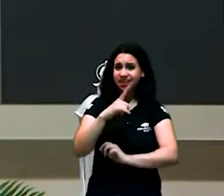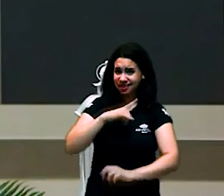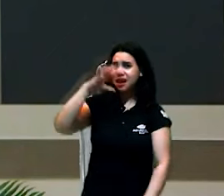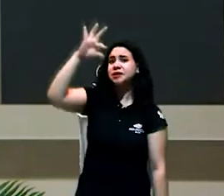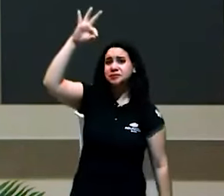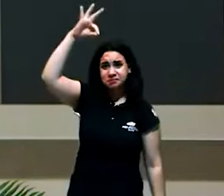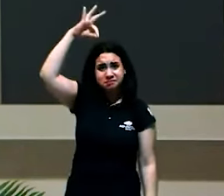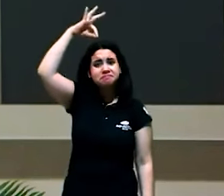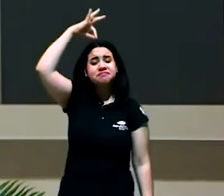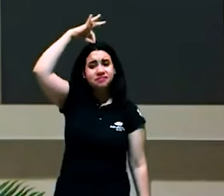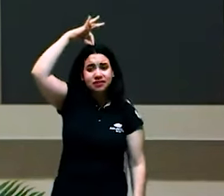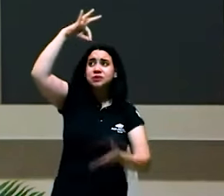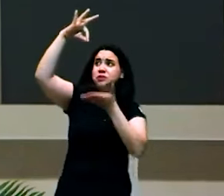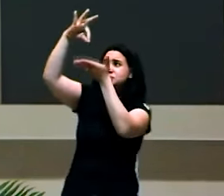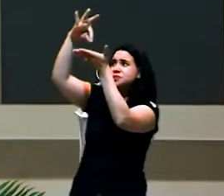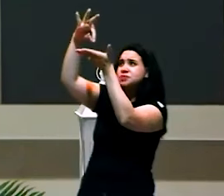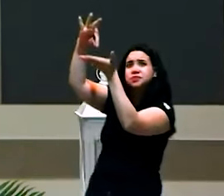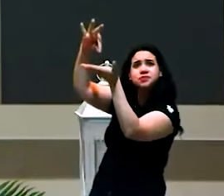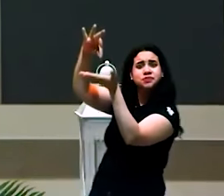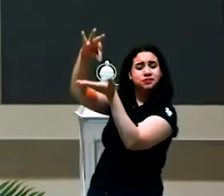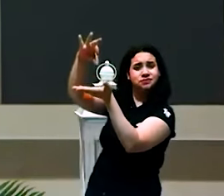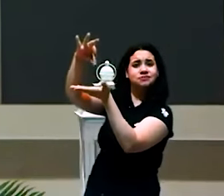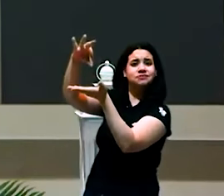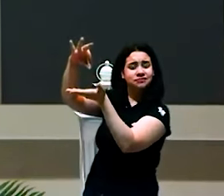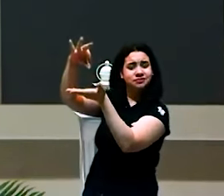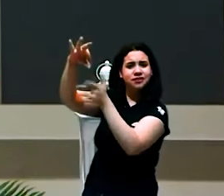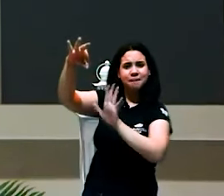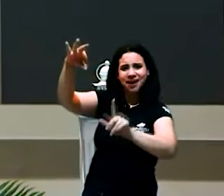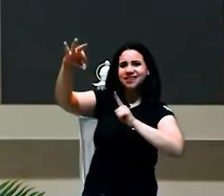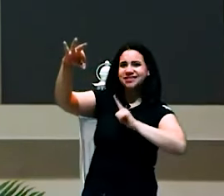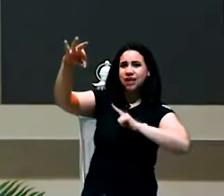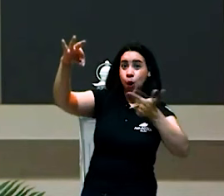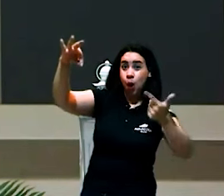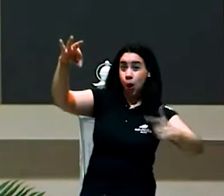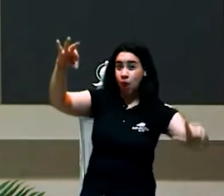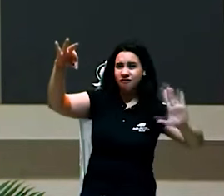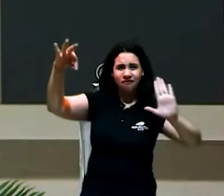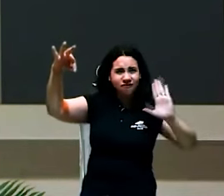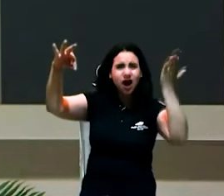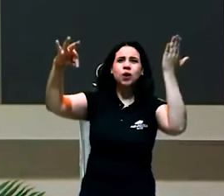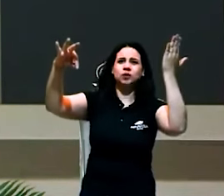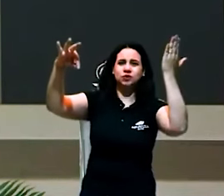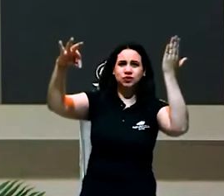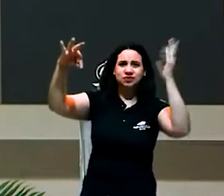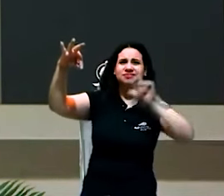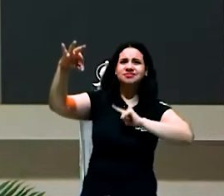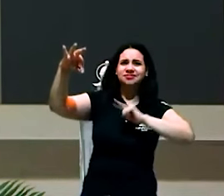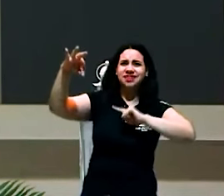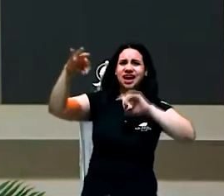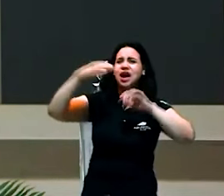espíritos mentirosos que saíram, falsos profetas, pseudos evangelistas, pseudos